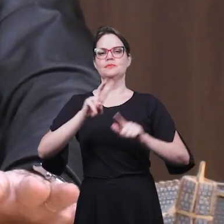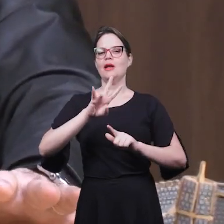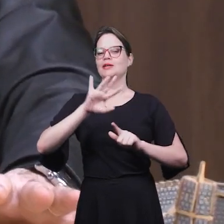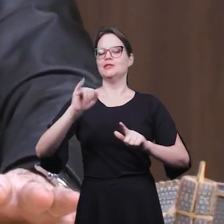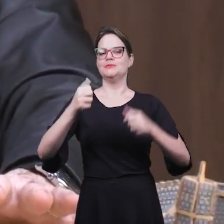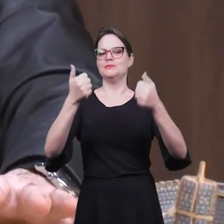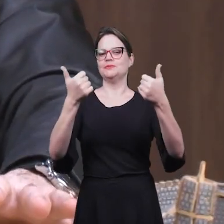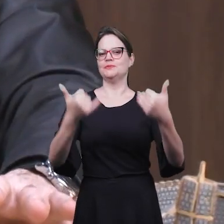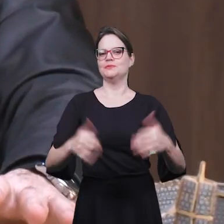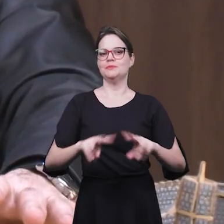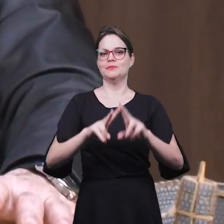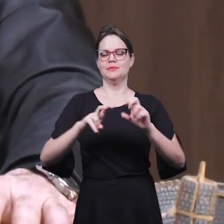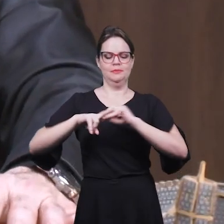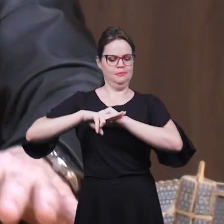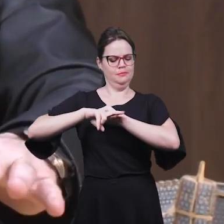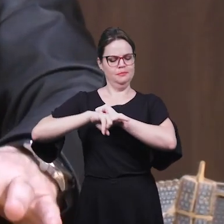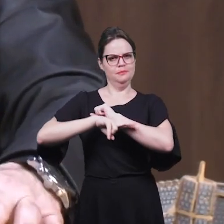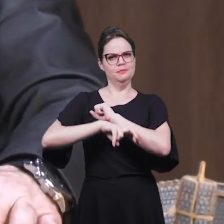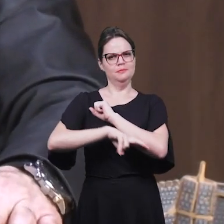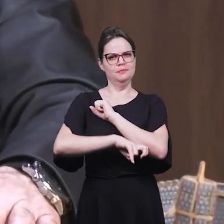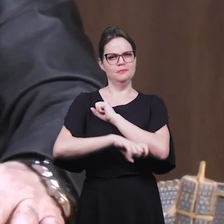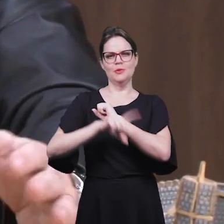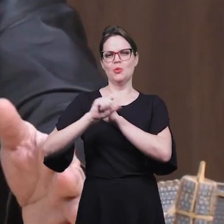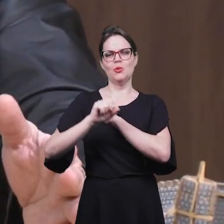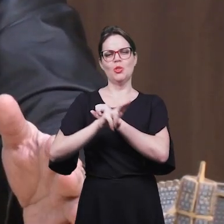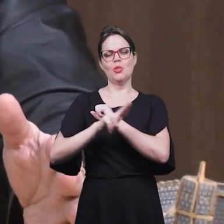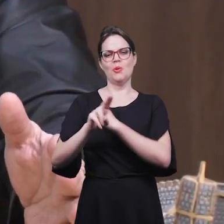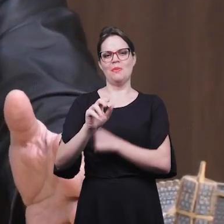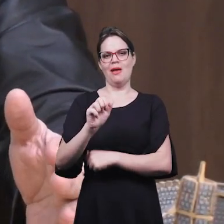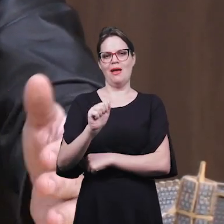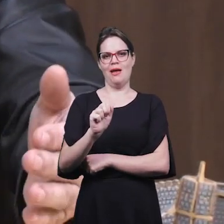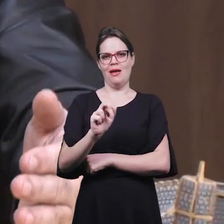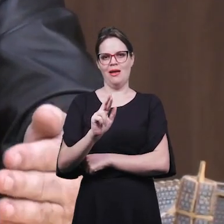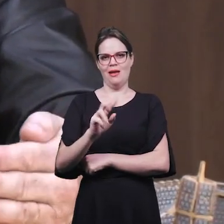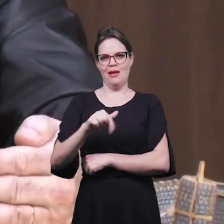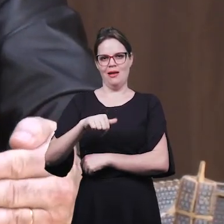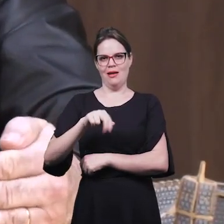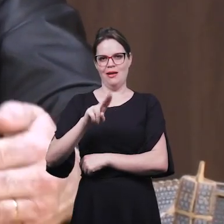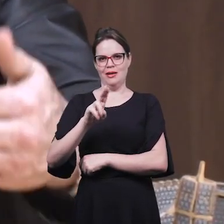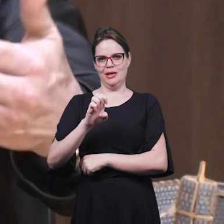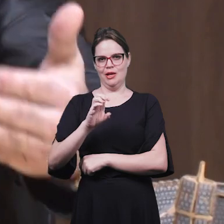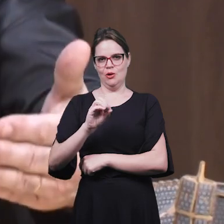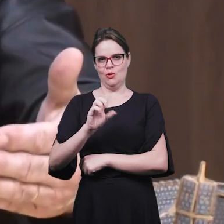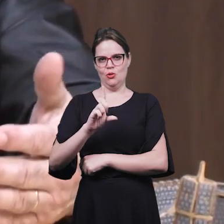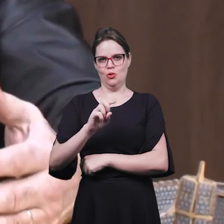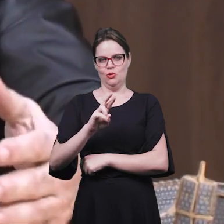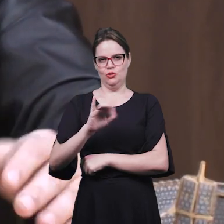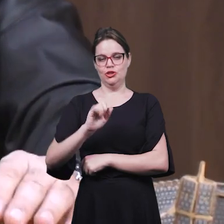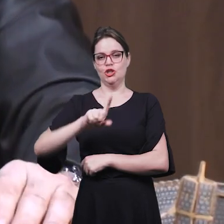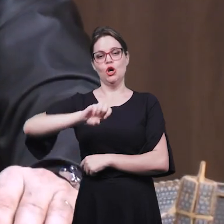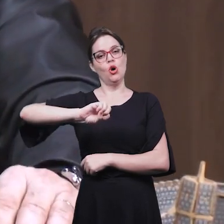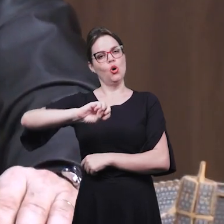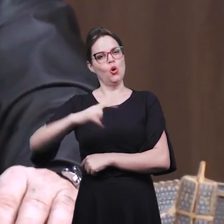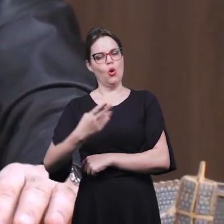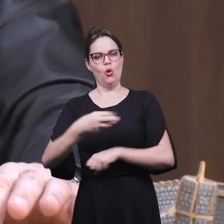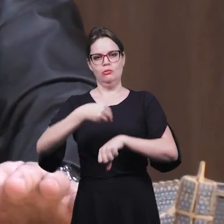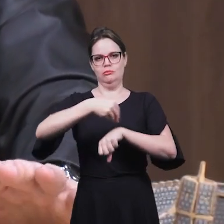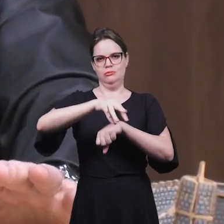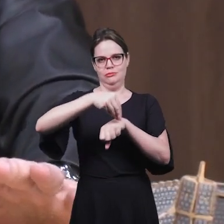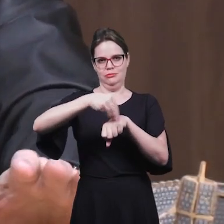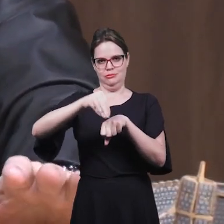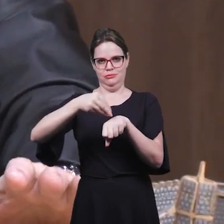da arqueologia para ilustrar aquilo que a Bíblia, a